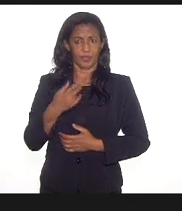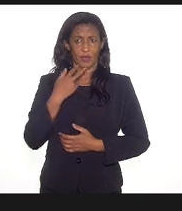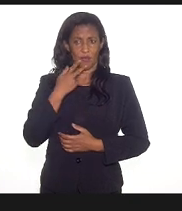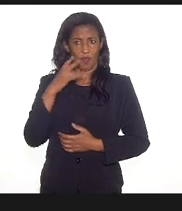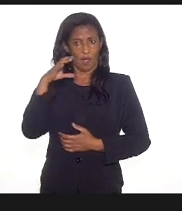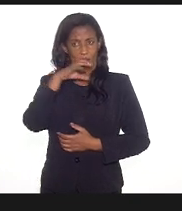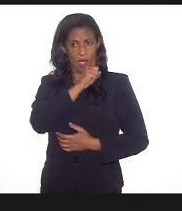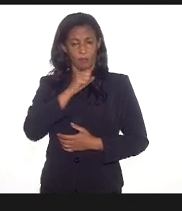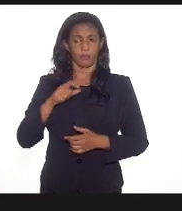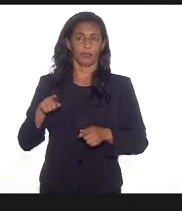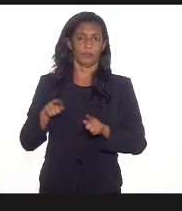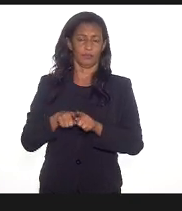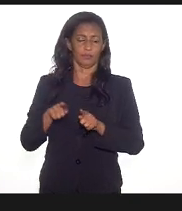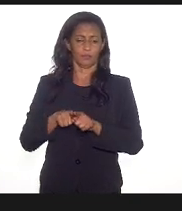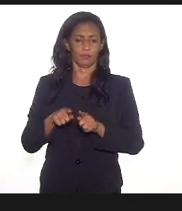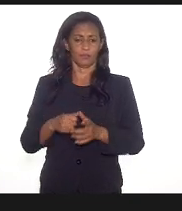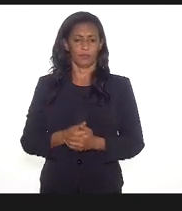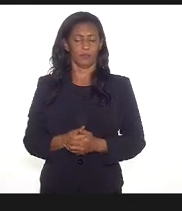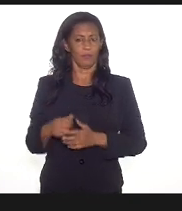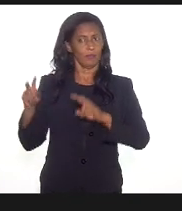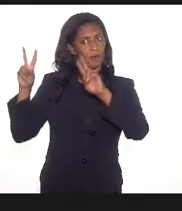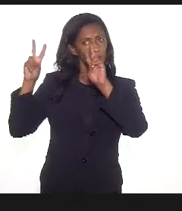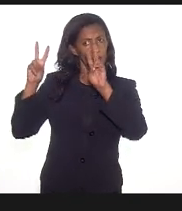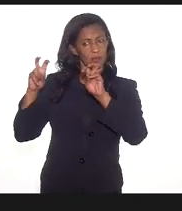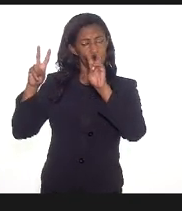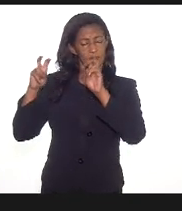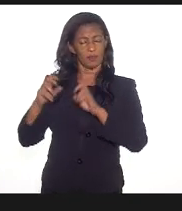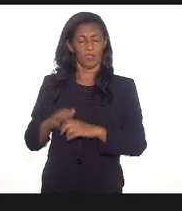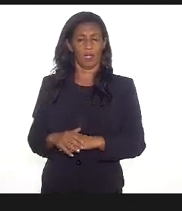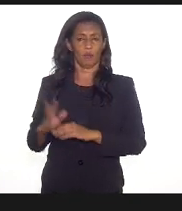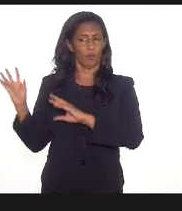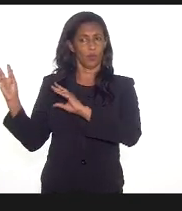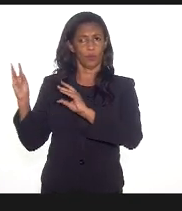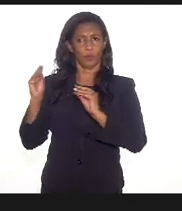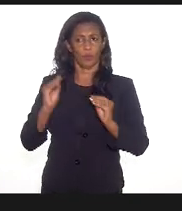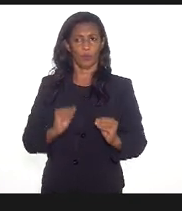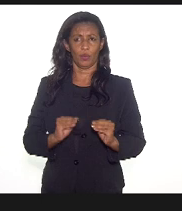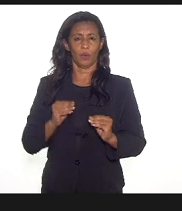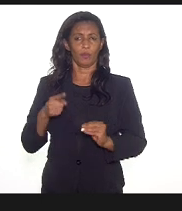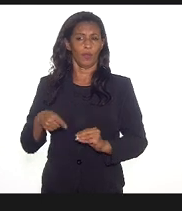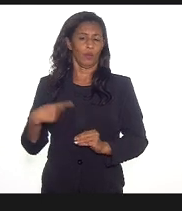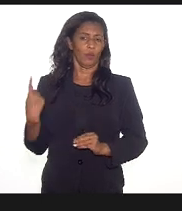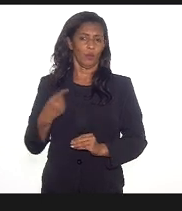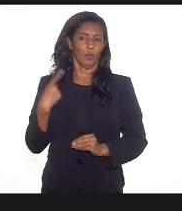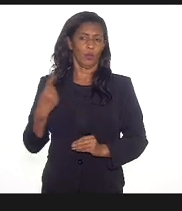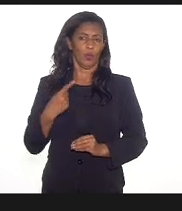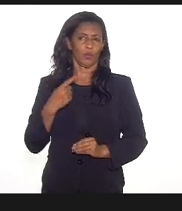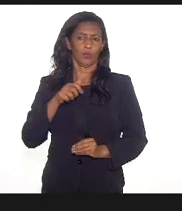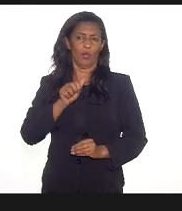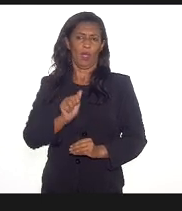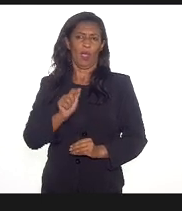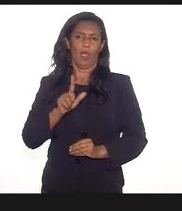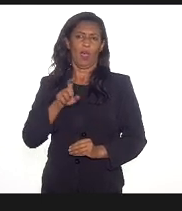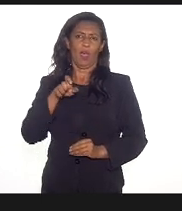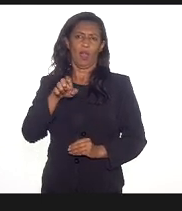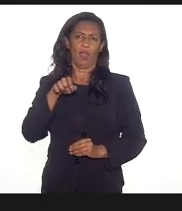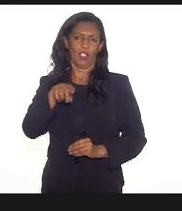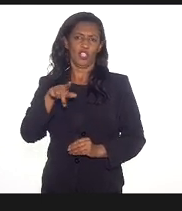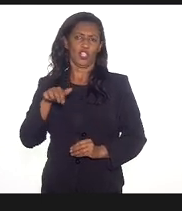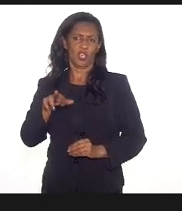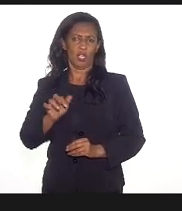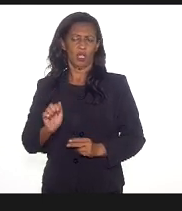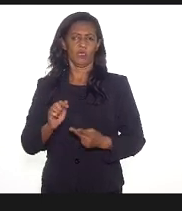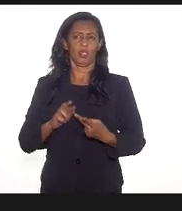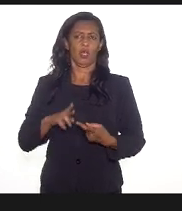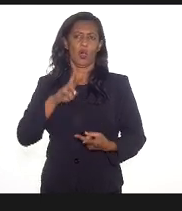declaração. Esse tema, de fato, vem sendo trazido muito pelo nosso querido Alexandre Quinopoco, Rodrigo